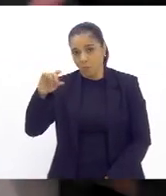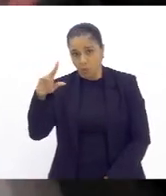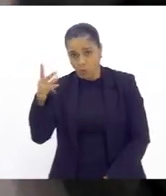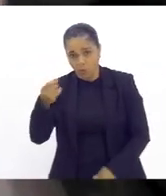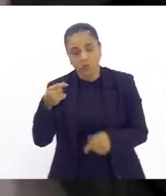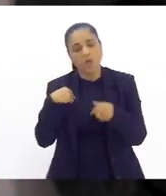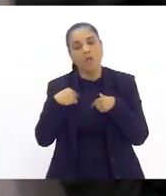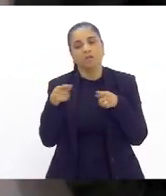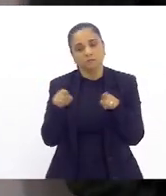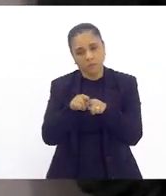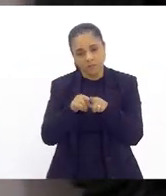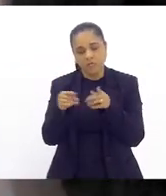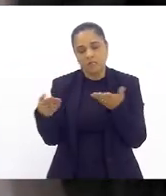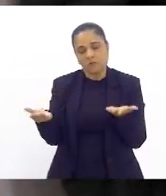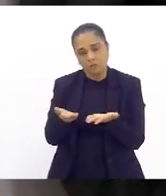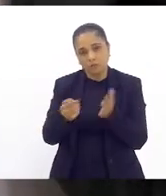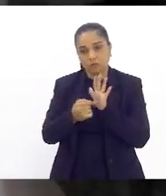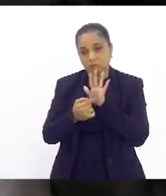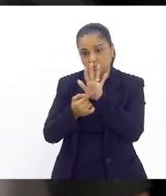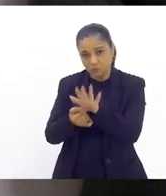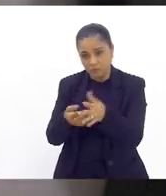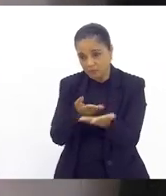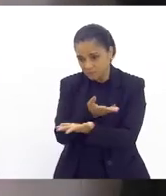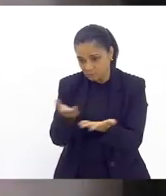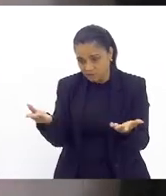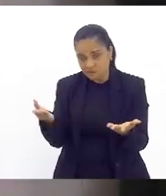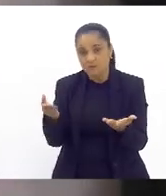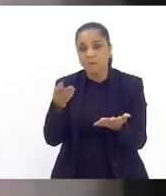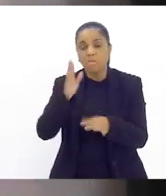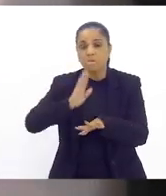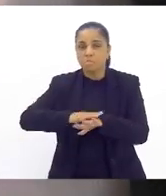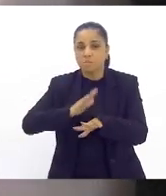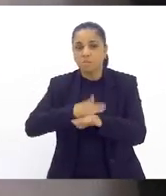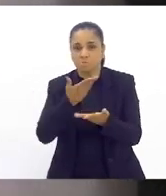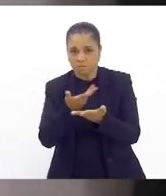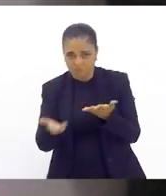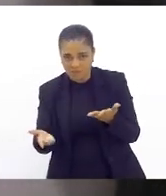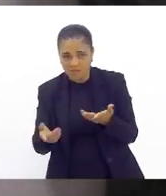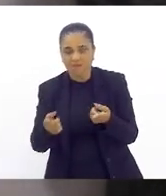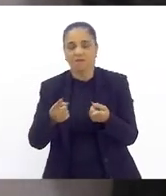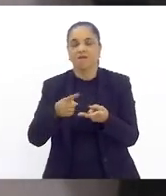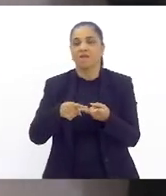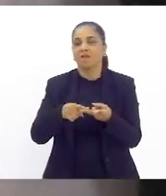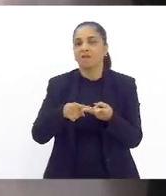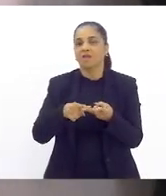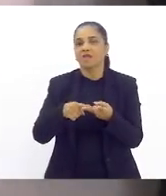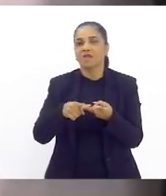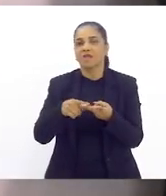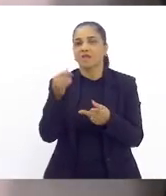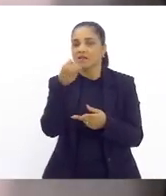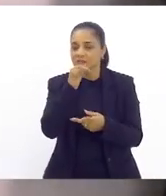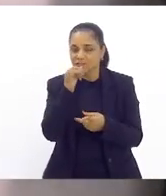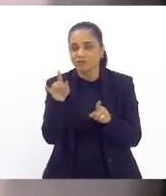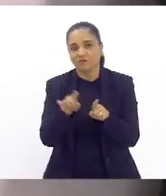isso evita da gente perder tempo e qualidade de energia com a questão de podas tá